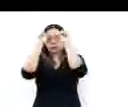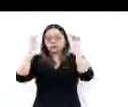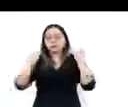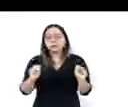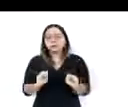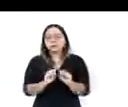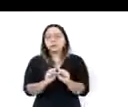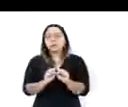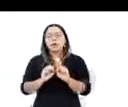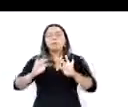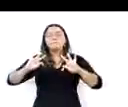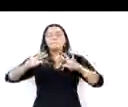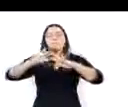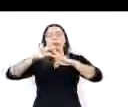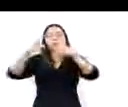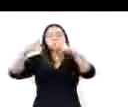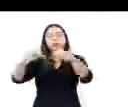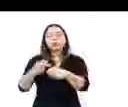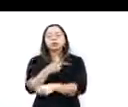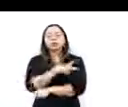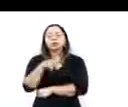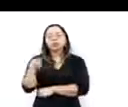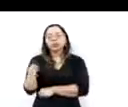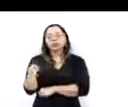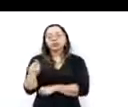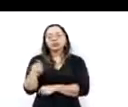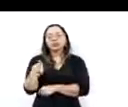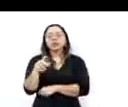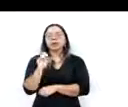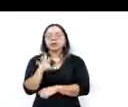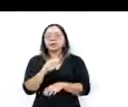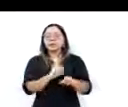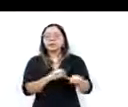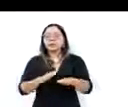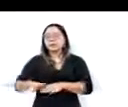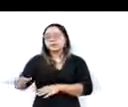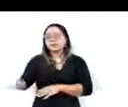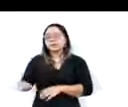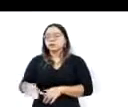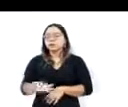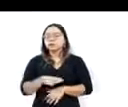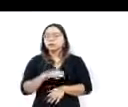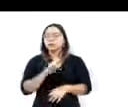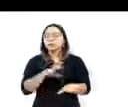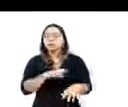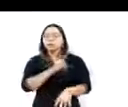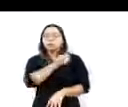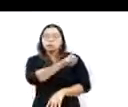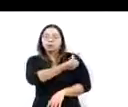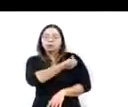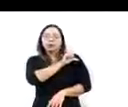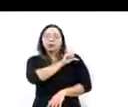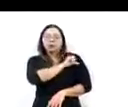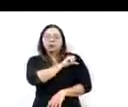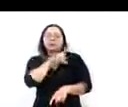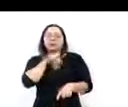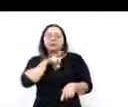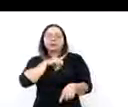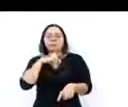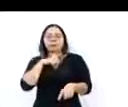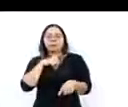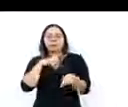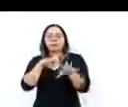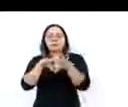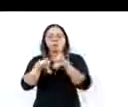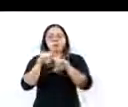colegas professores, tanto da educação infantil quanto do ensino fundamental, ofertando também formação na área